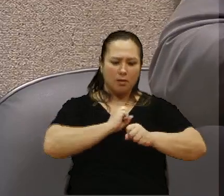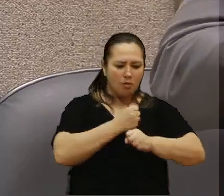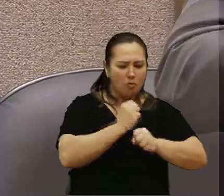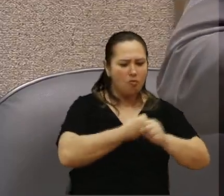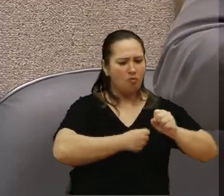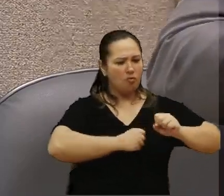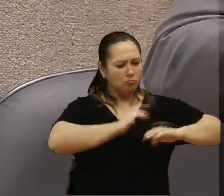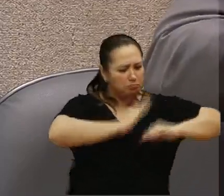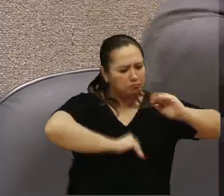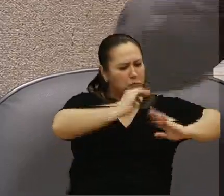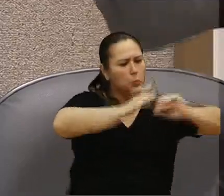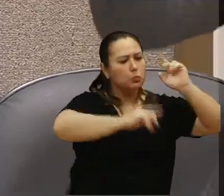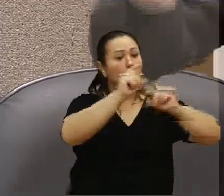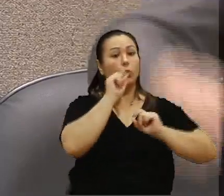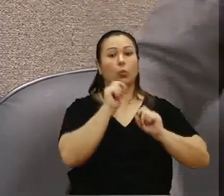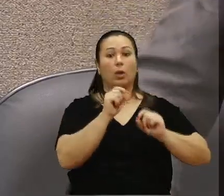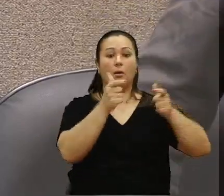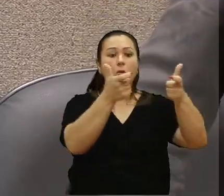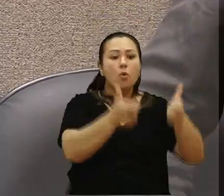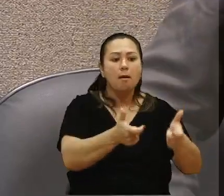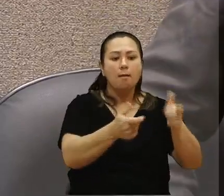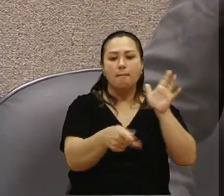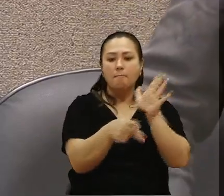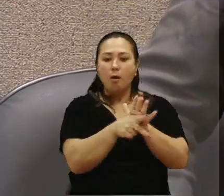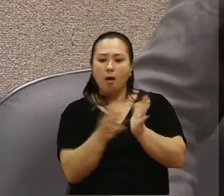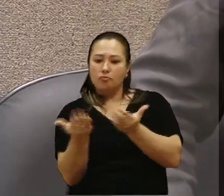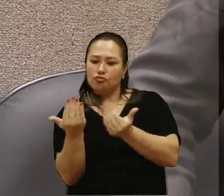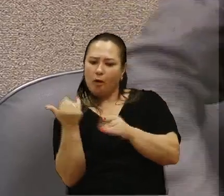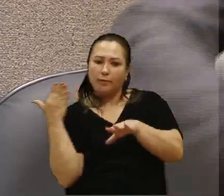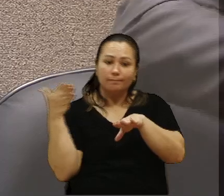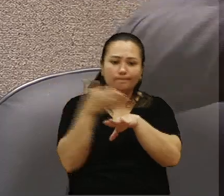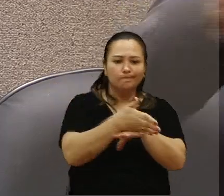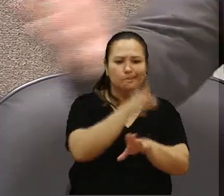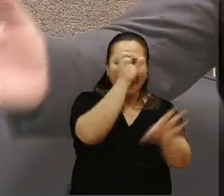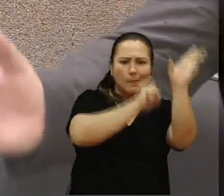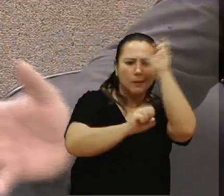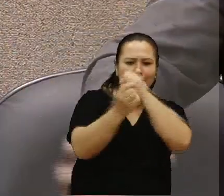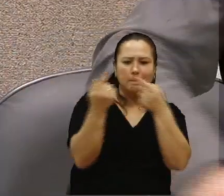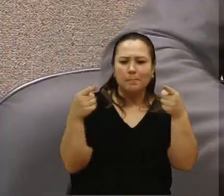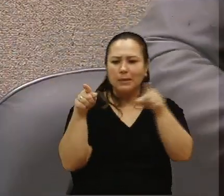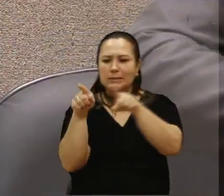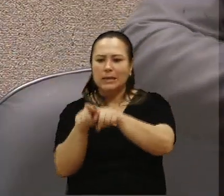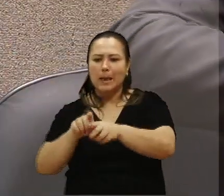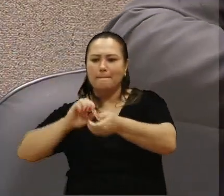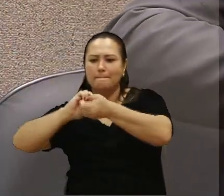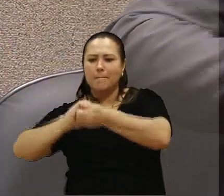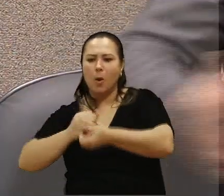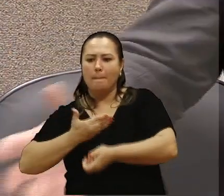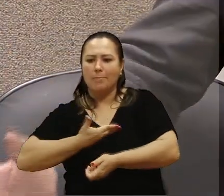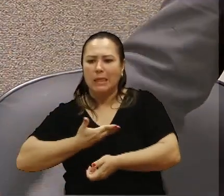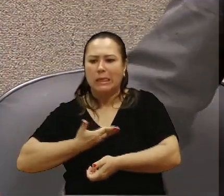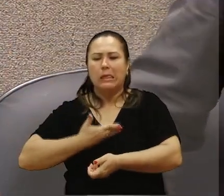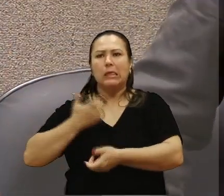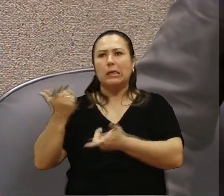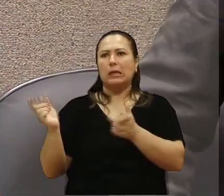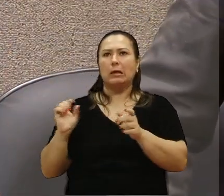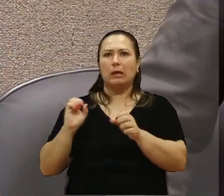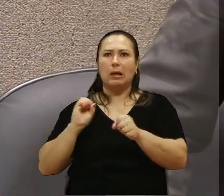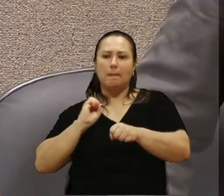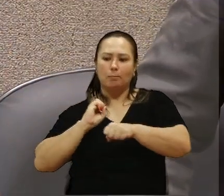possa ter um aprendizado, com parceria com Mão Amiga, com parceria com